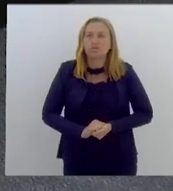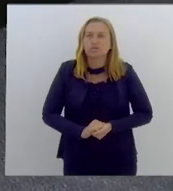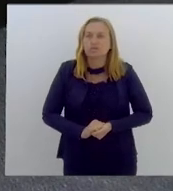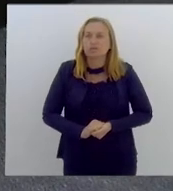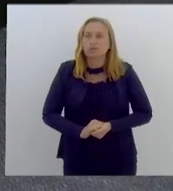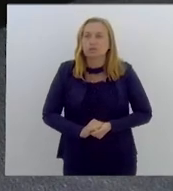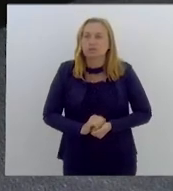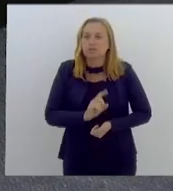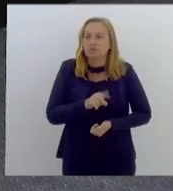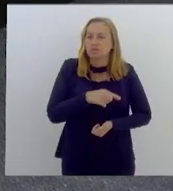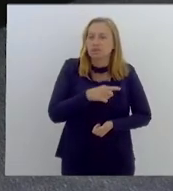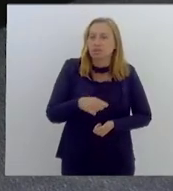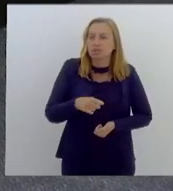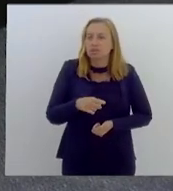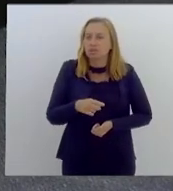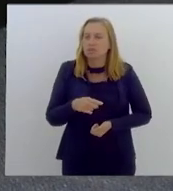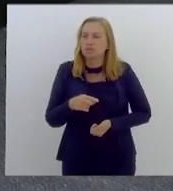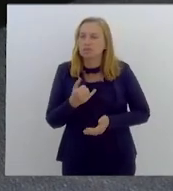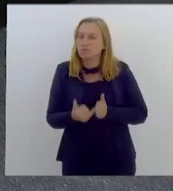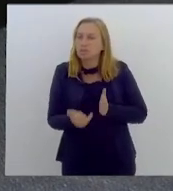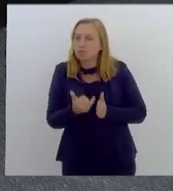Isenção do imposto de renda.